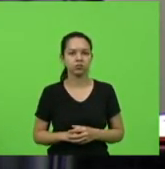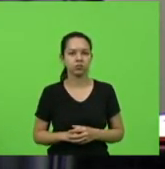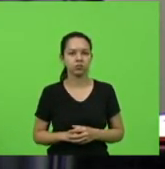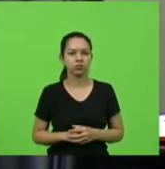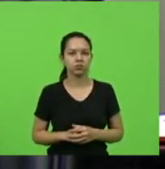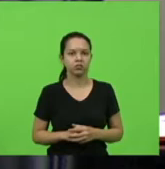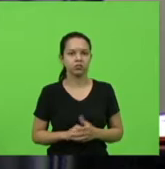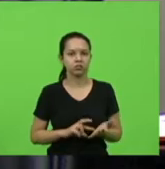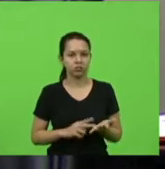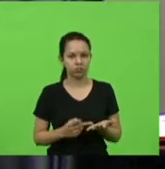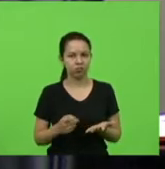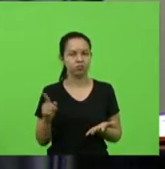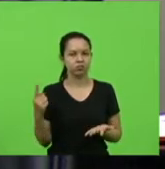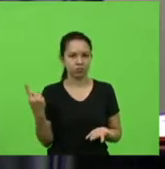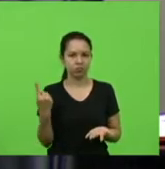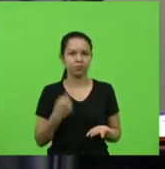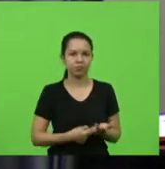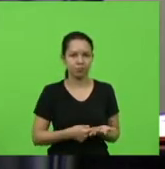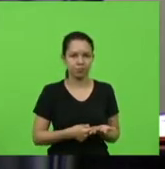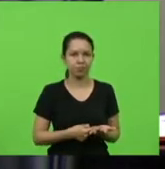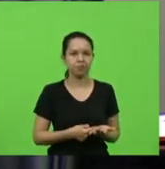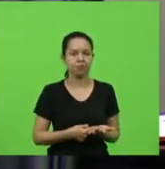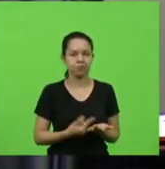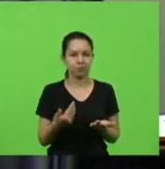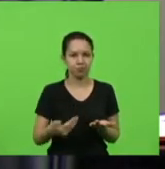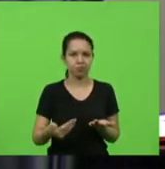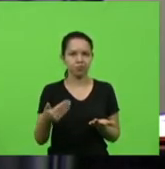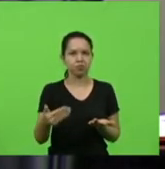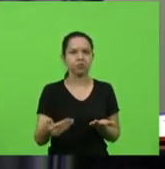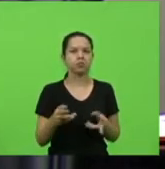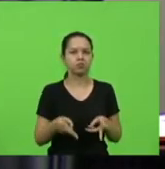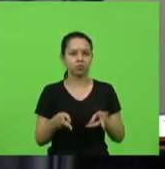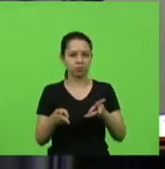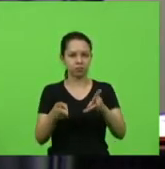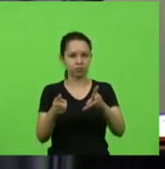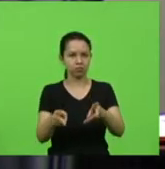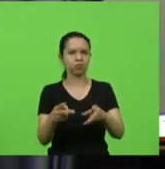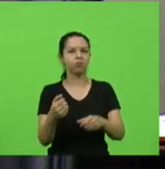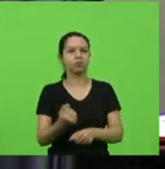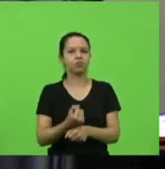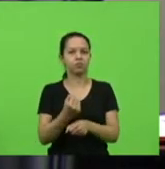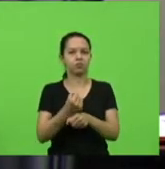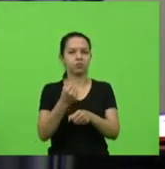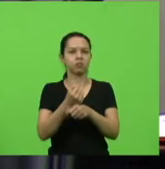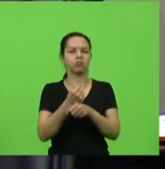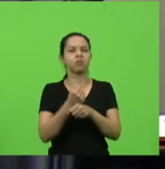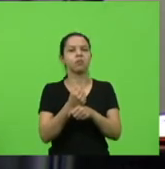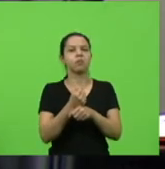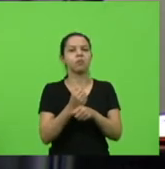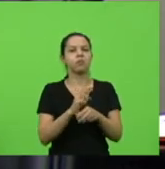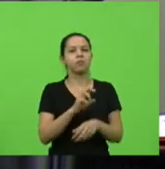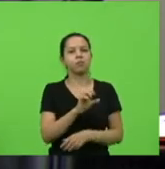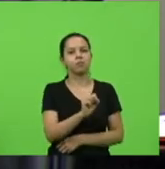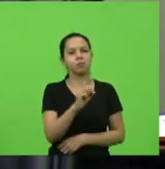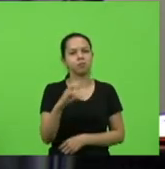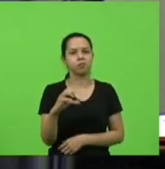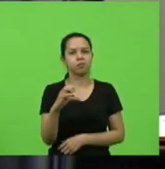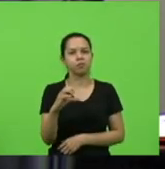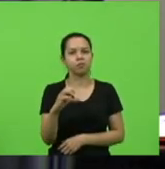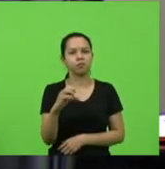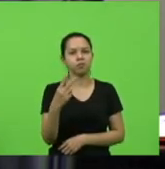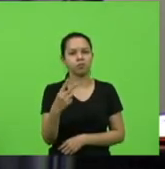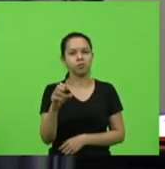ele se comprometeu de que haveria a continuidade dessa obra, da SC-285, lá da Serra da